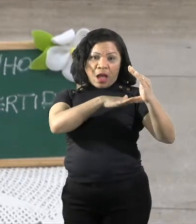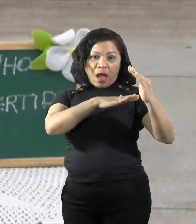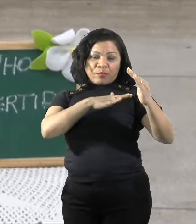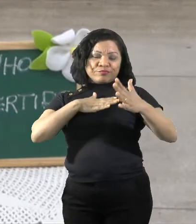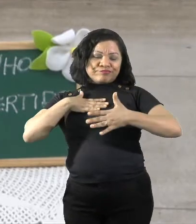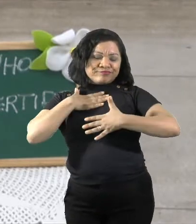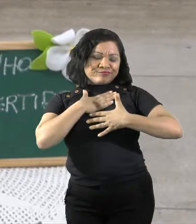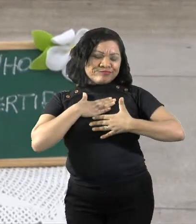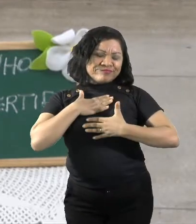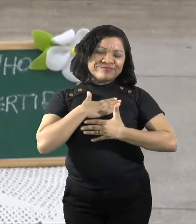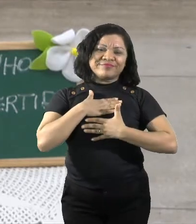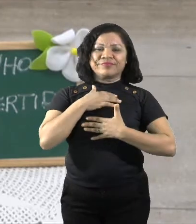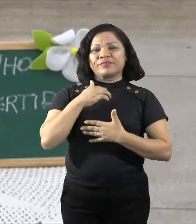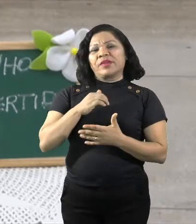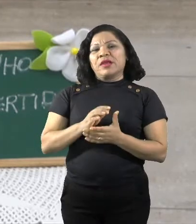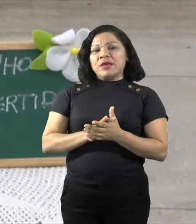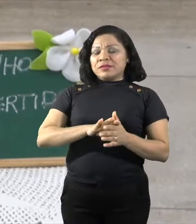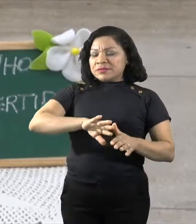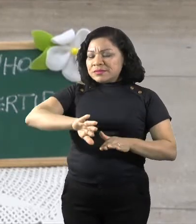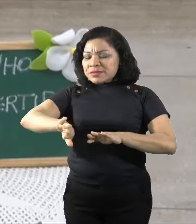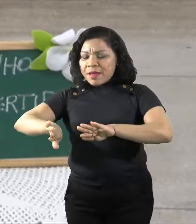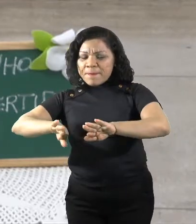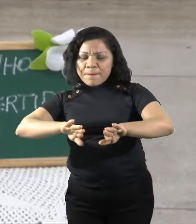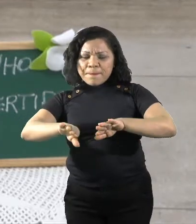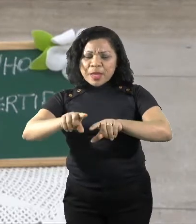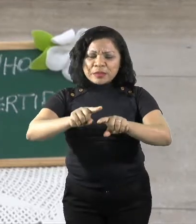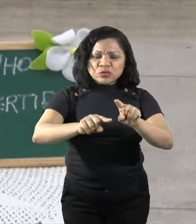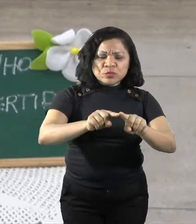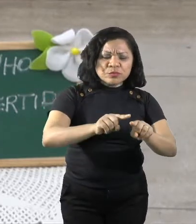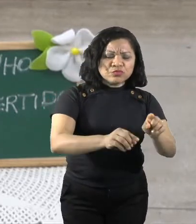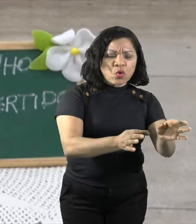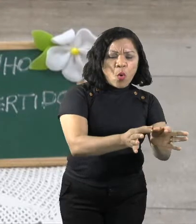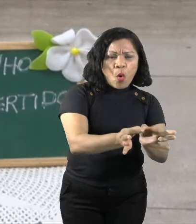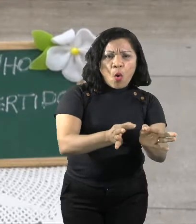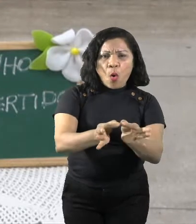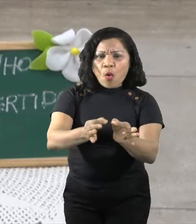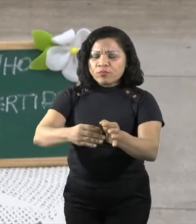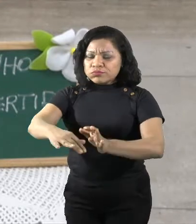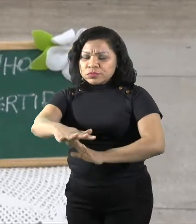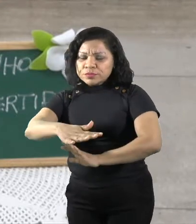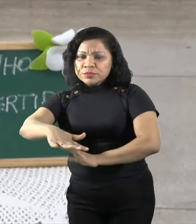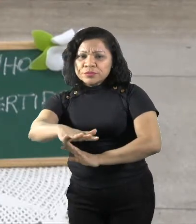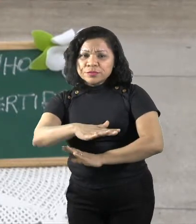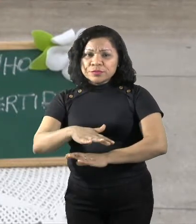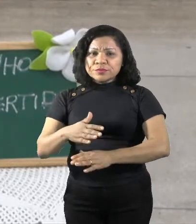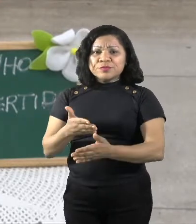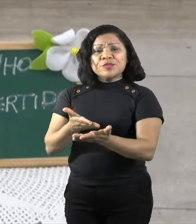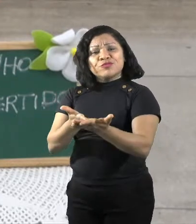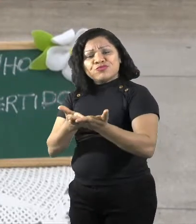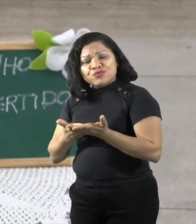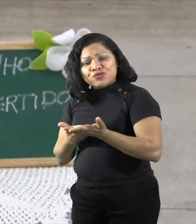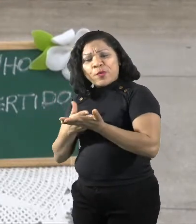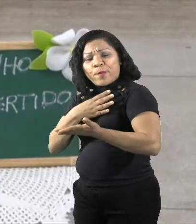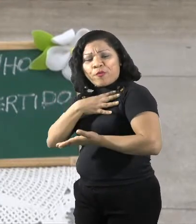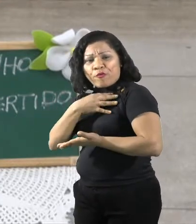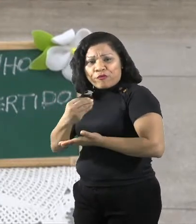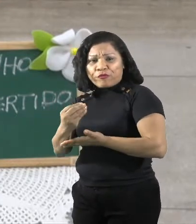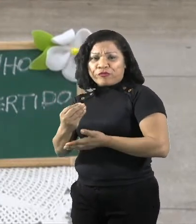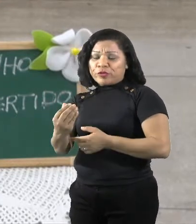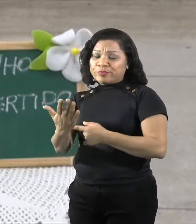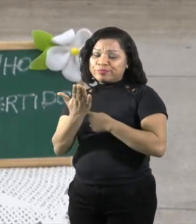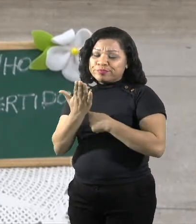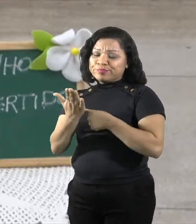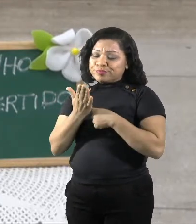separe todos os objetos, monte esse espaço, convide o seu filho para poder estar te ajudando a organizar